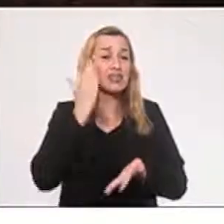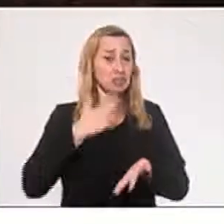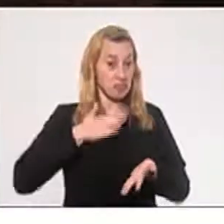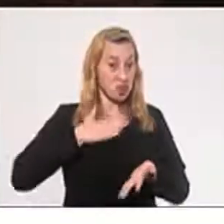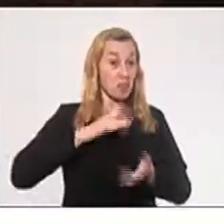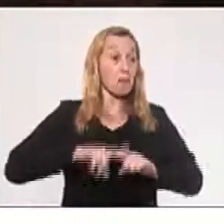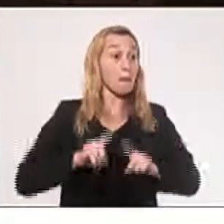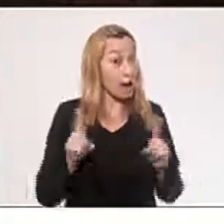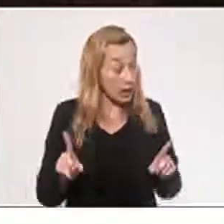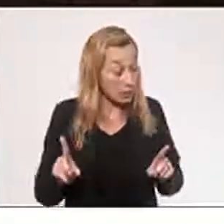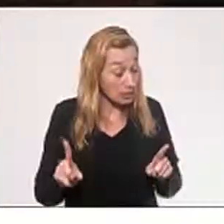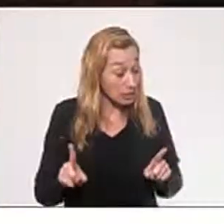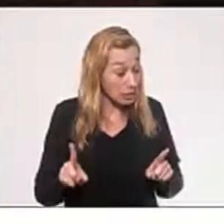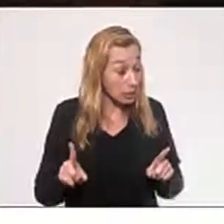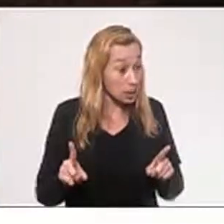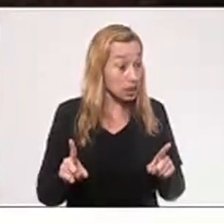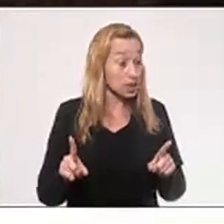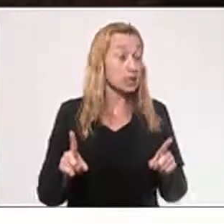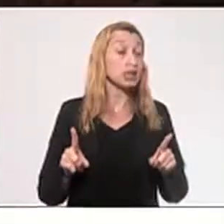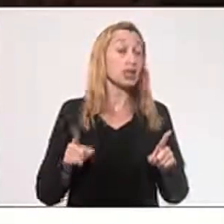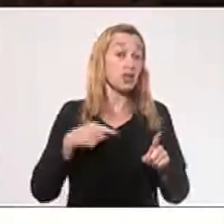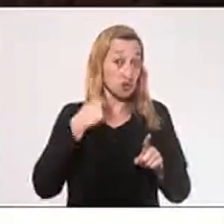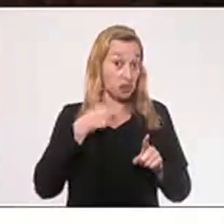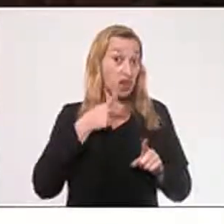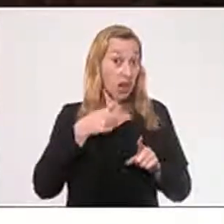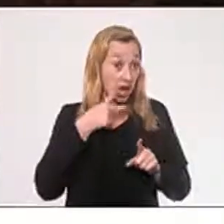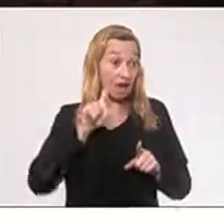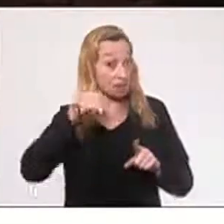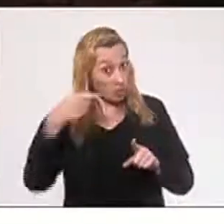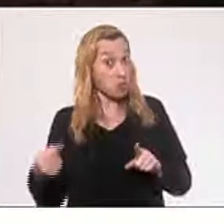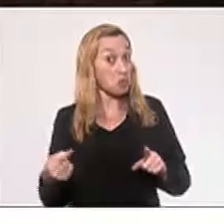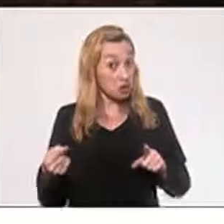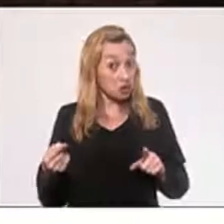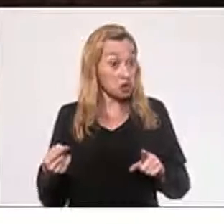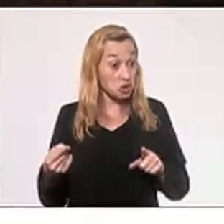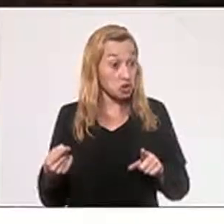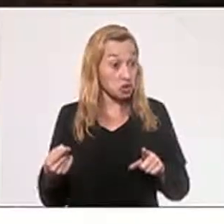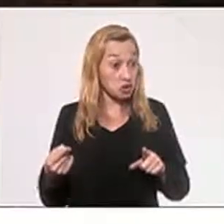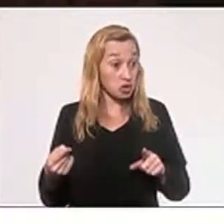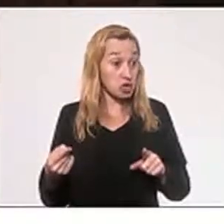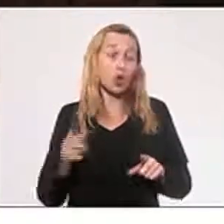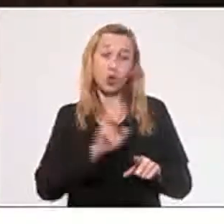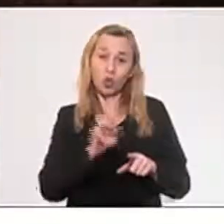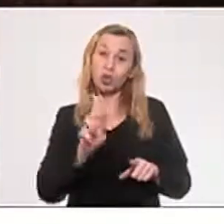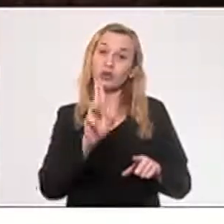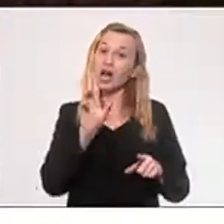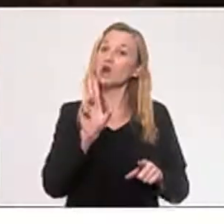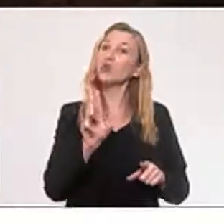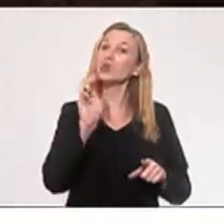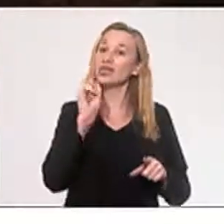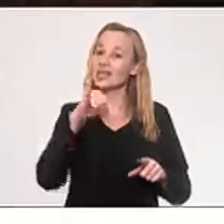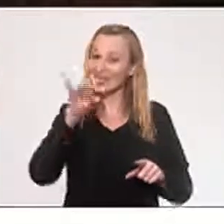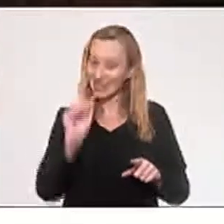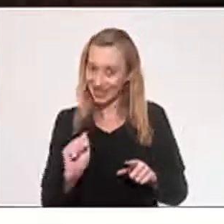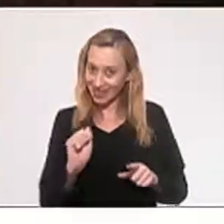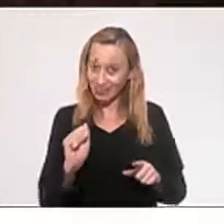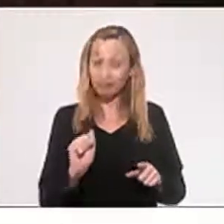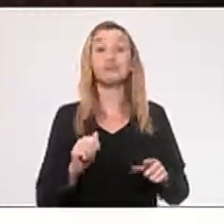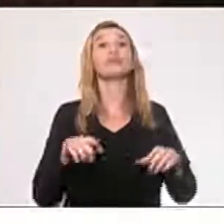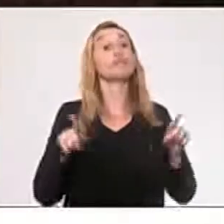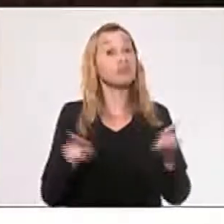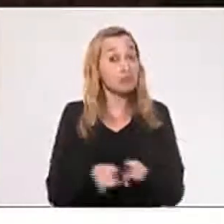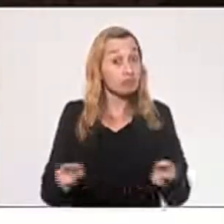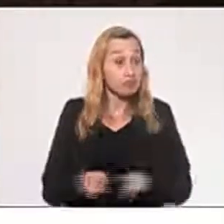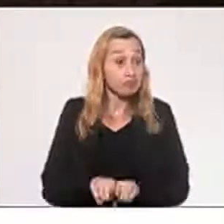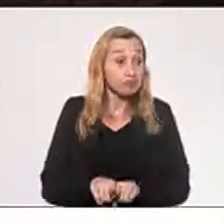mas vou passar para o senhor depois o nome dessa usina. Além do